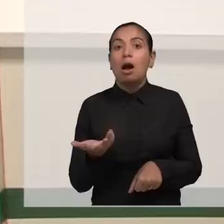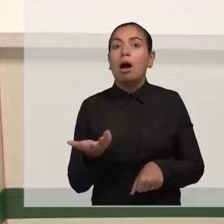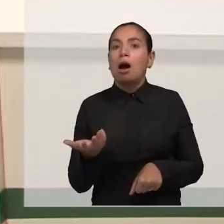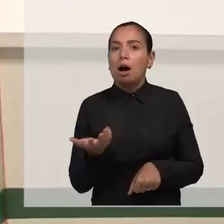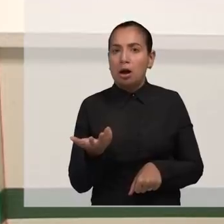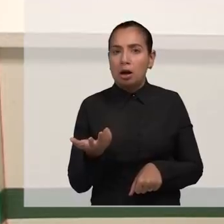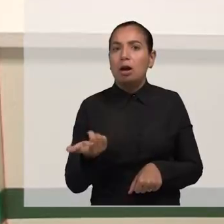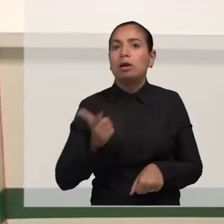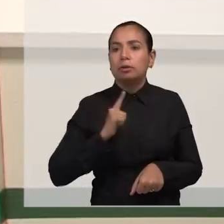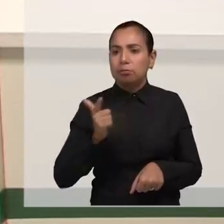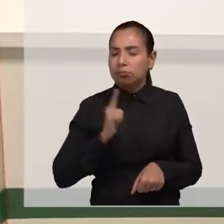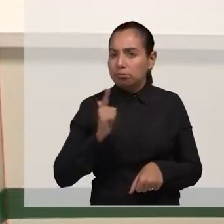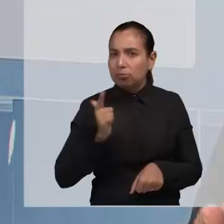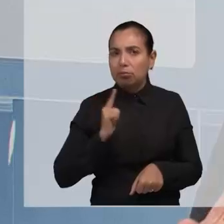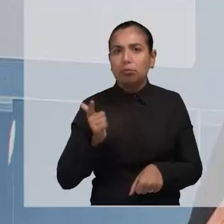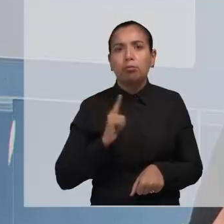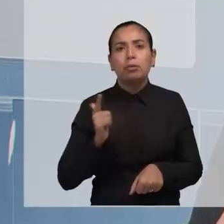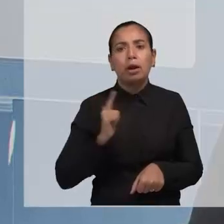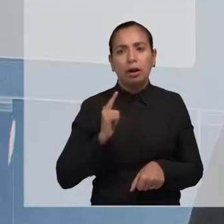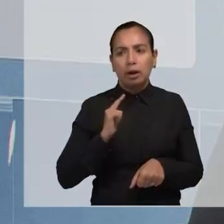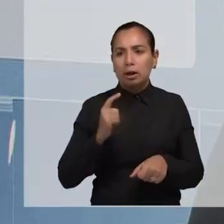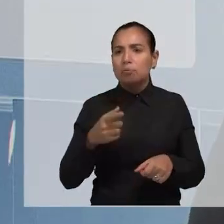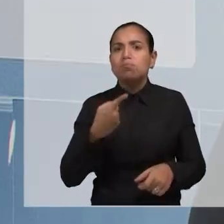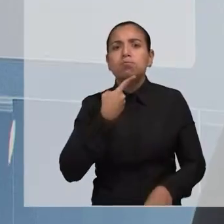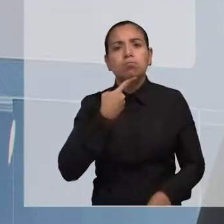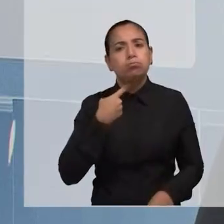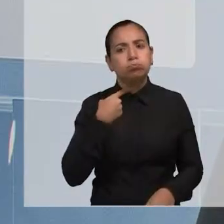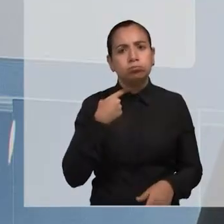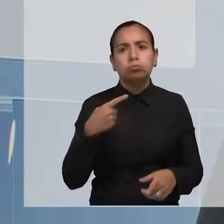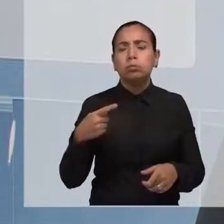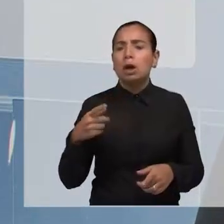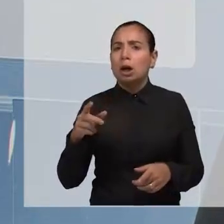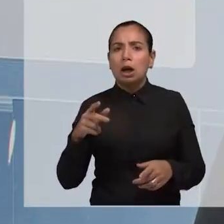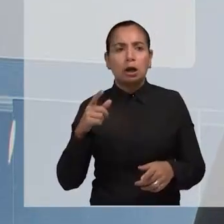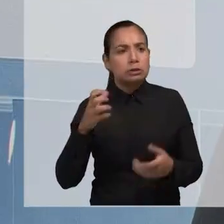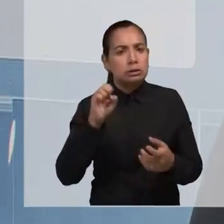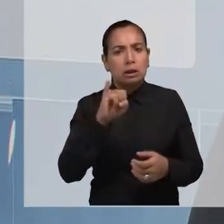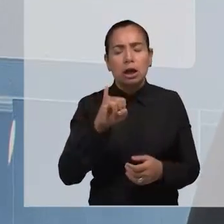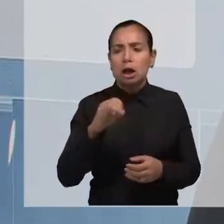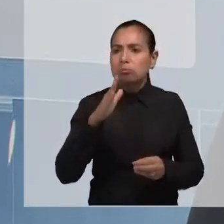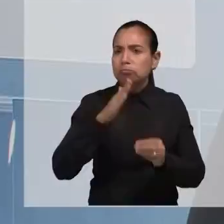base governista. A base governista, do tamanho do problema que tem